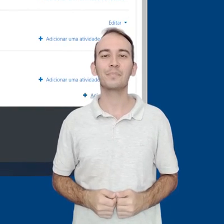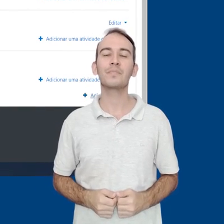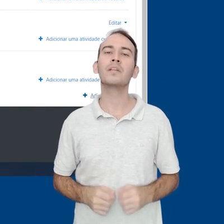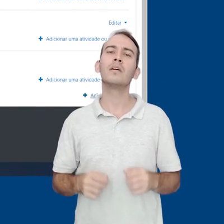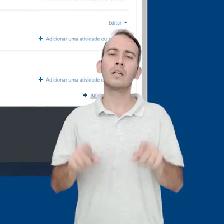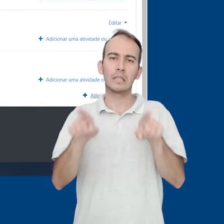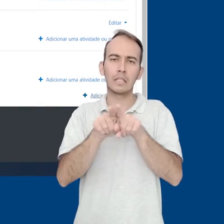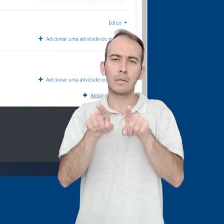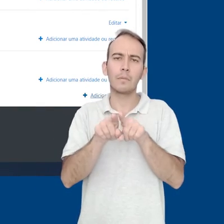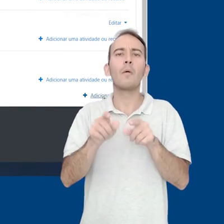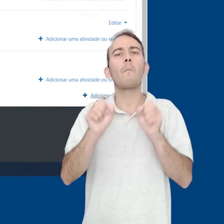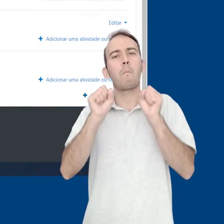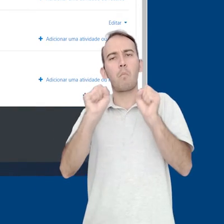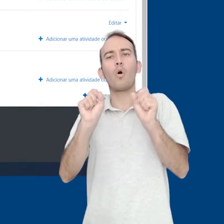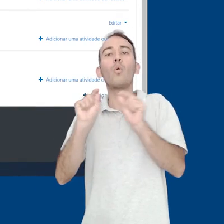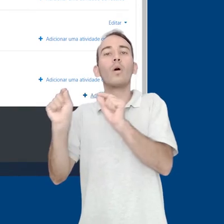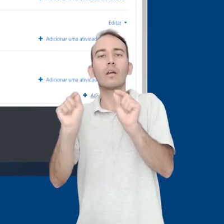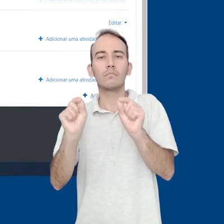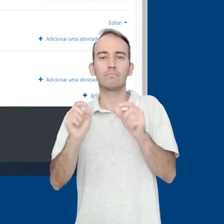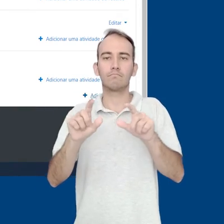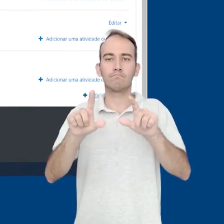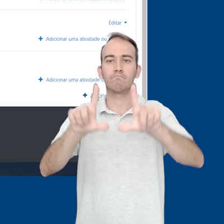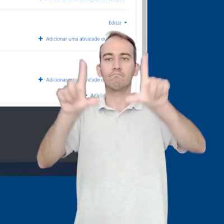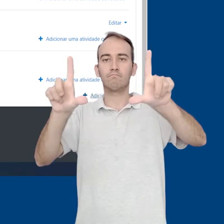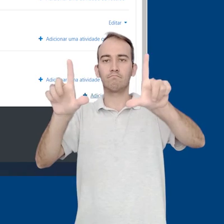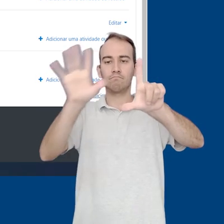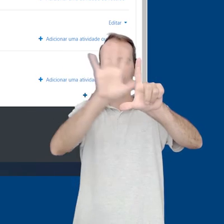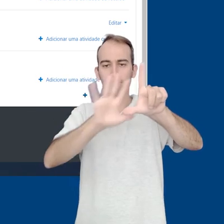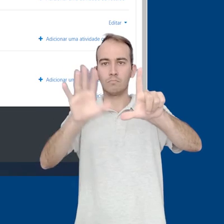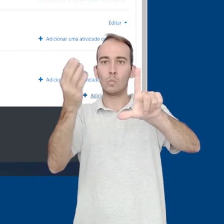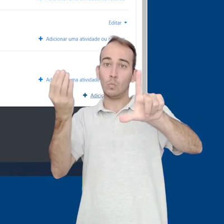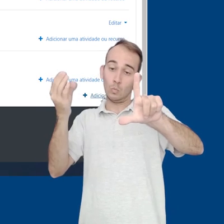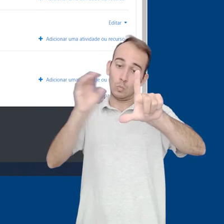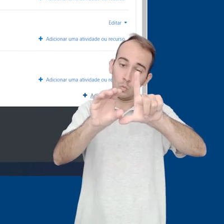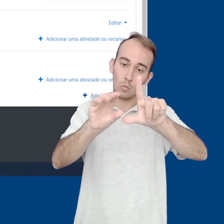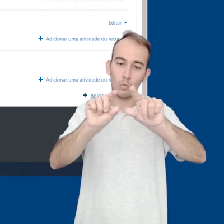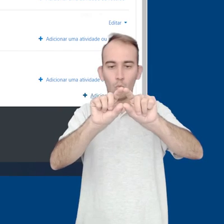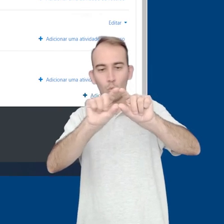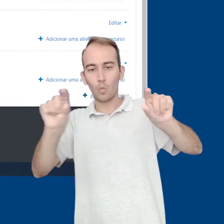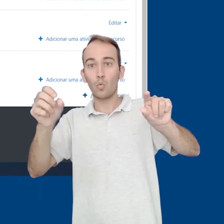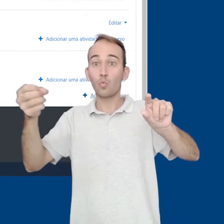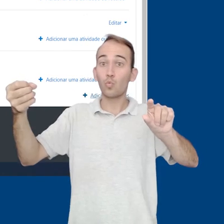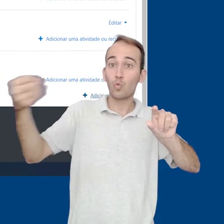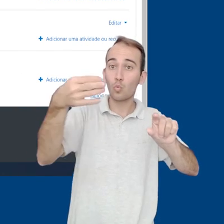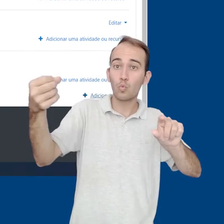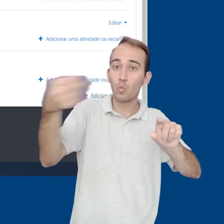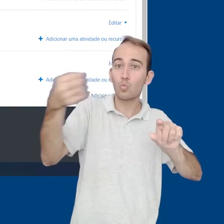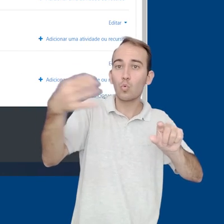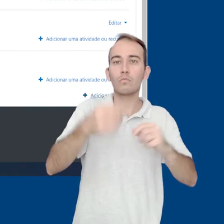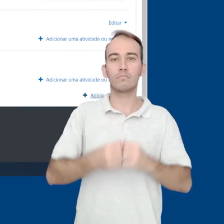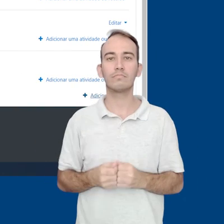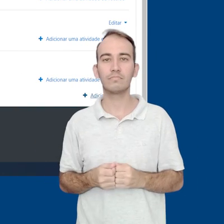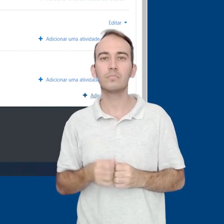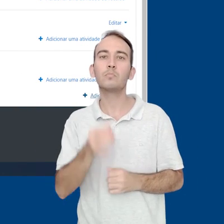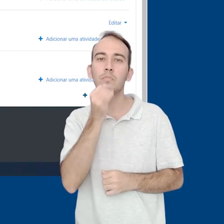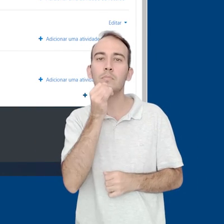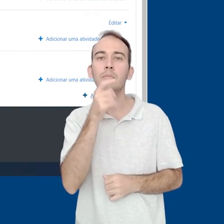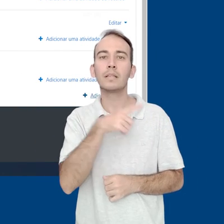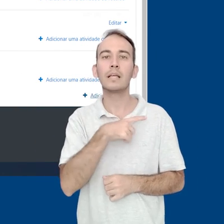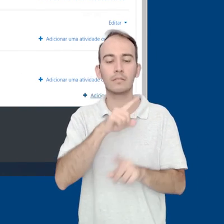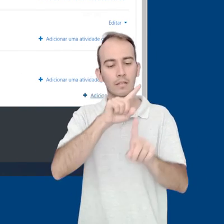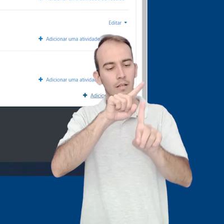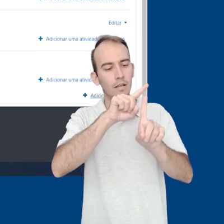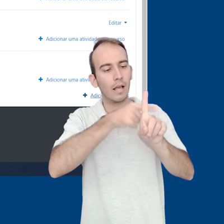Eu também posso adicionar um novo tópico. Aqui no fim da lista, existe um